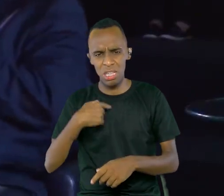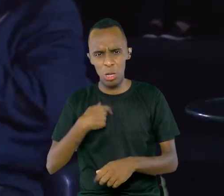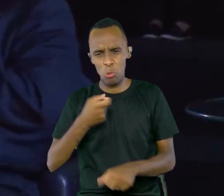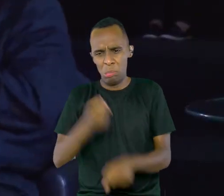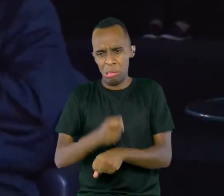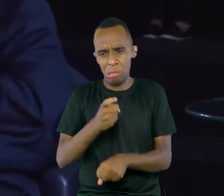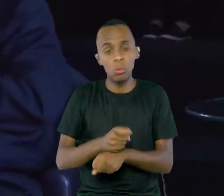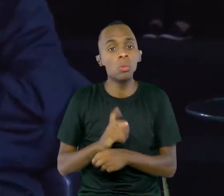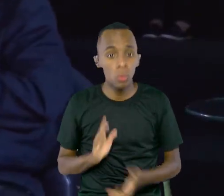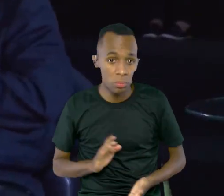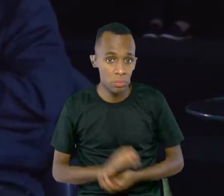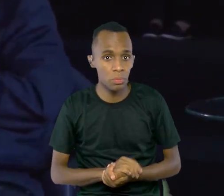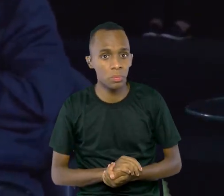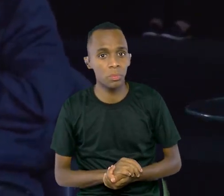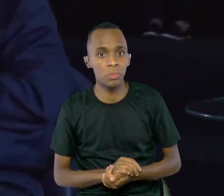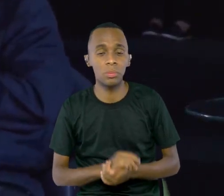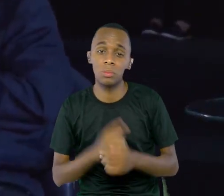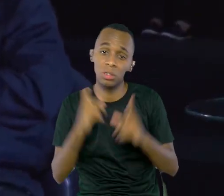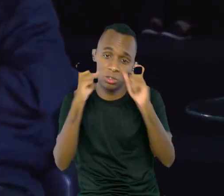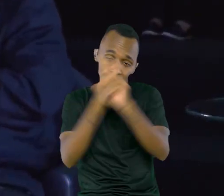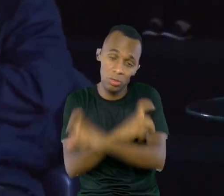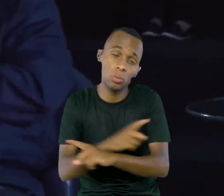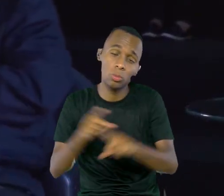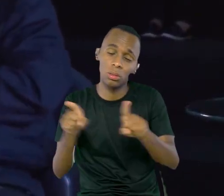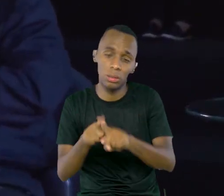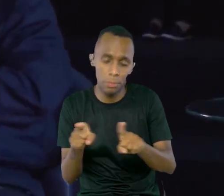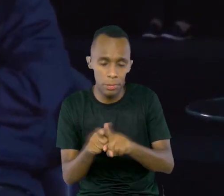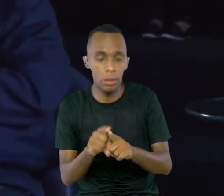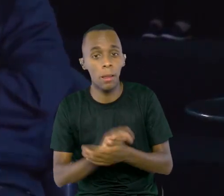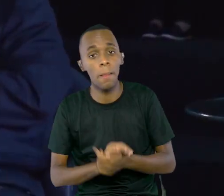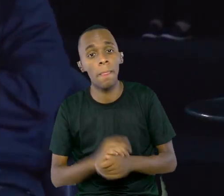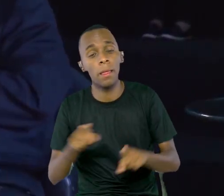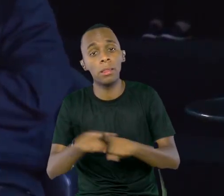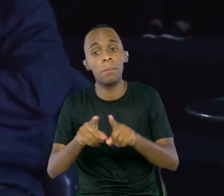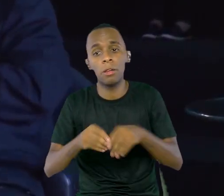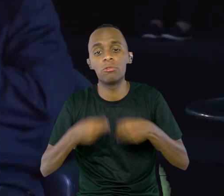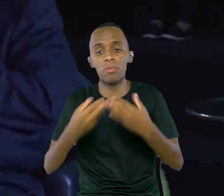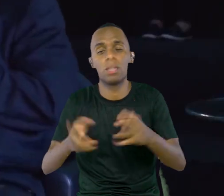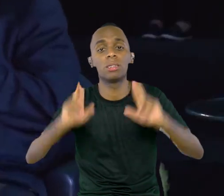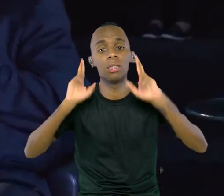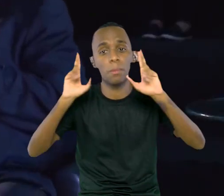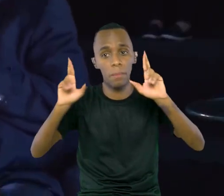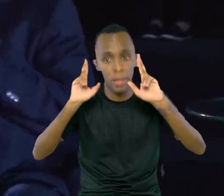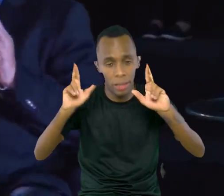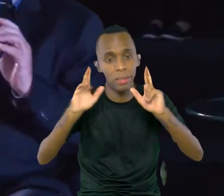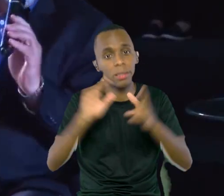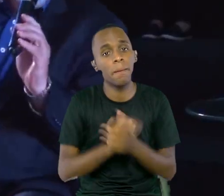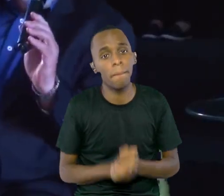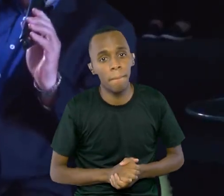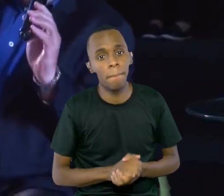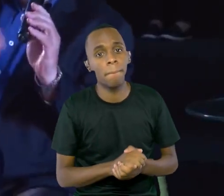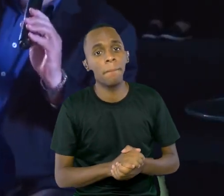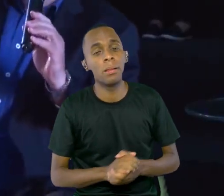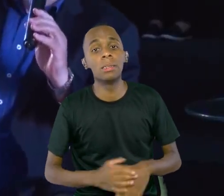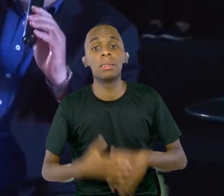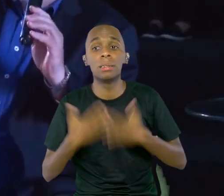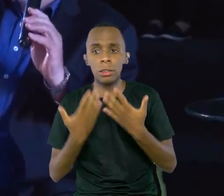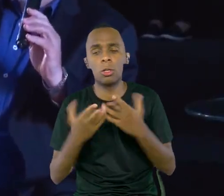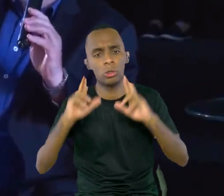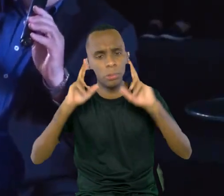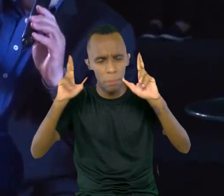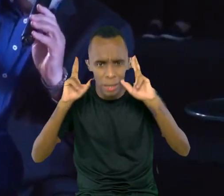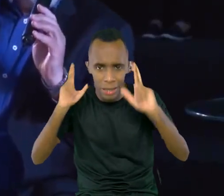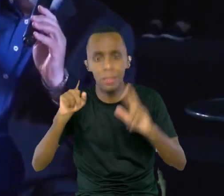impede que eu seja arrogante, dificulta pelo menos. Oferece esperança.